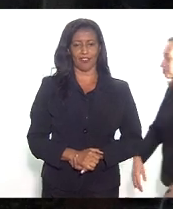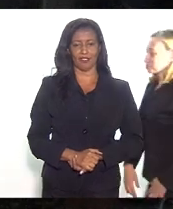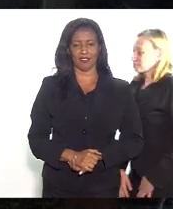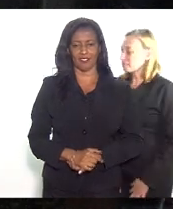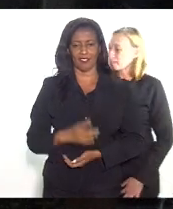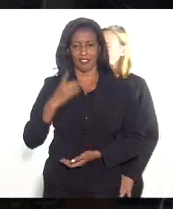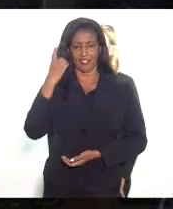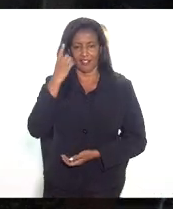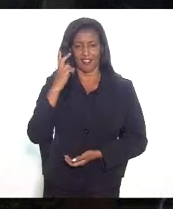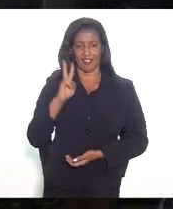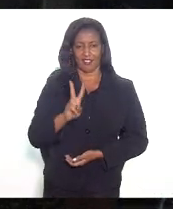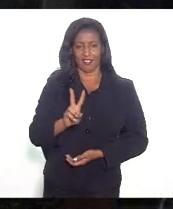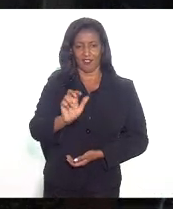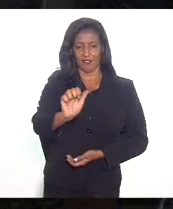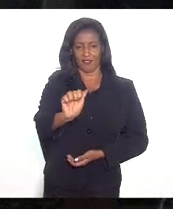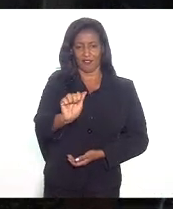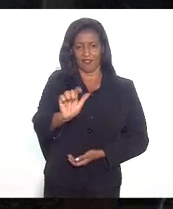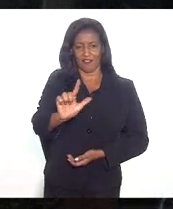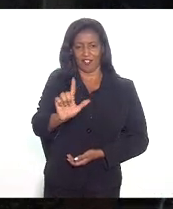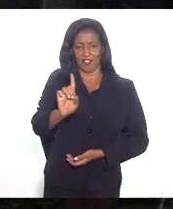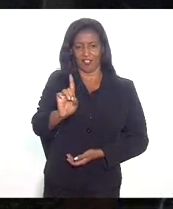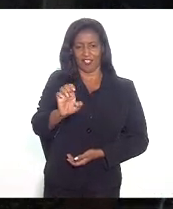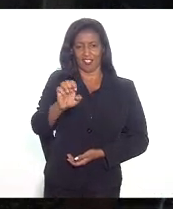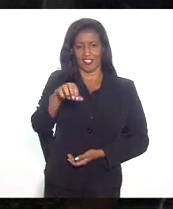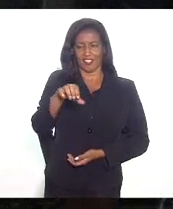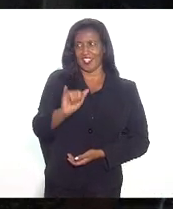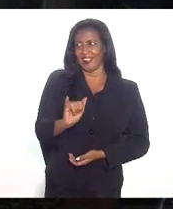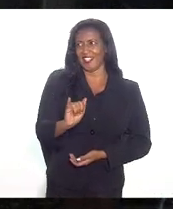Deputado Valdeci da Saúde.